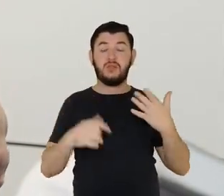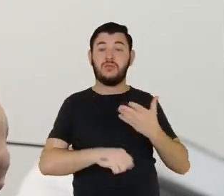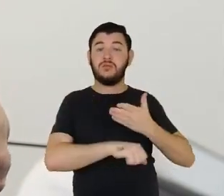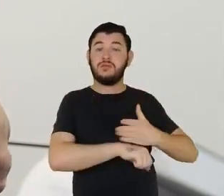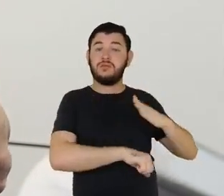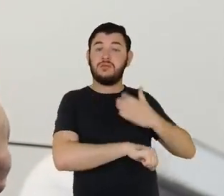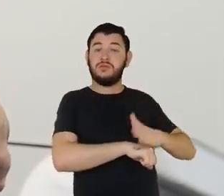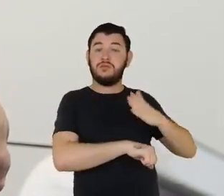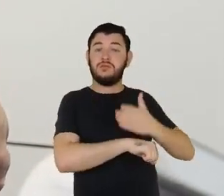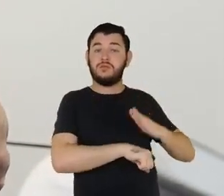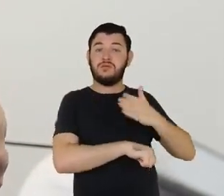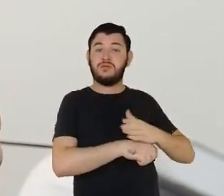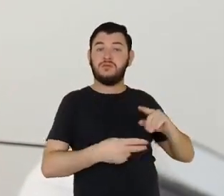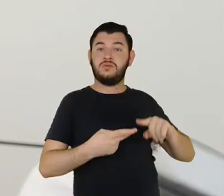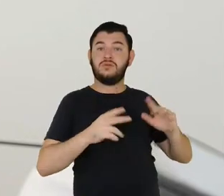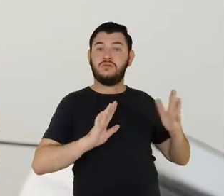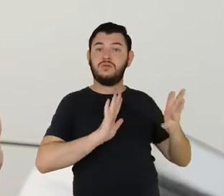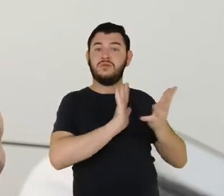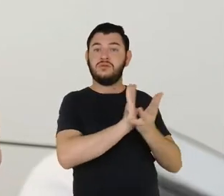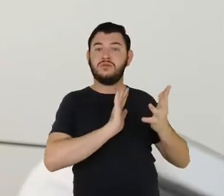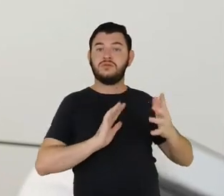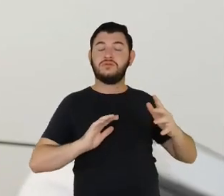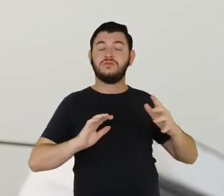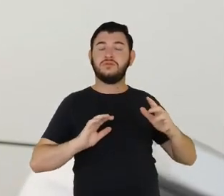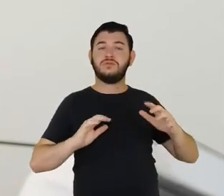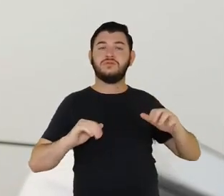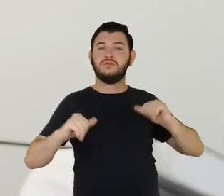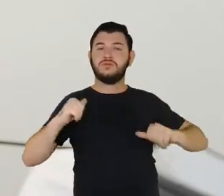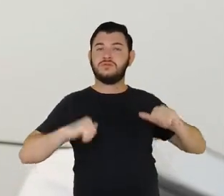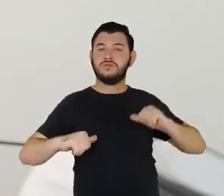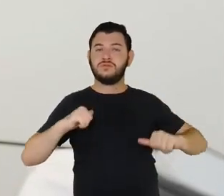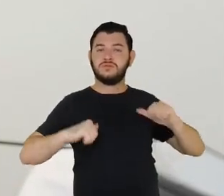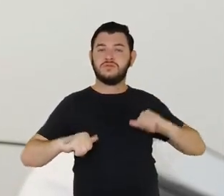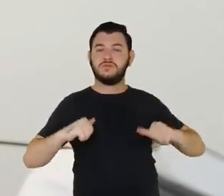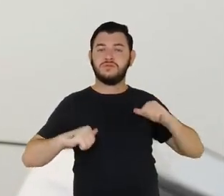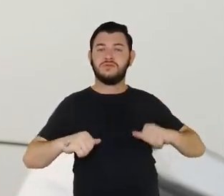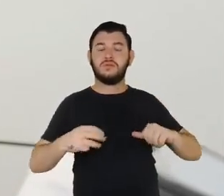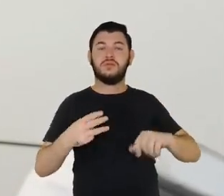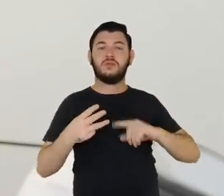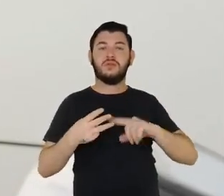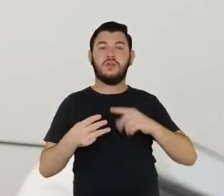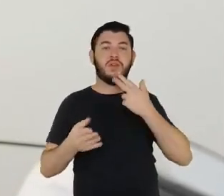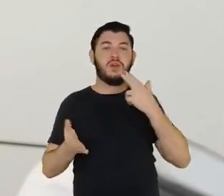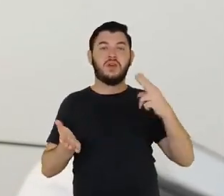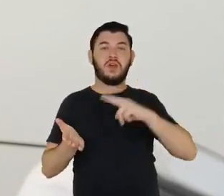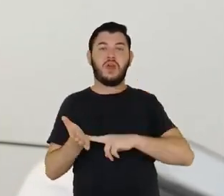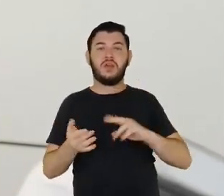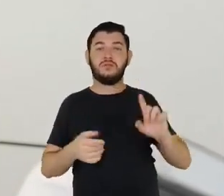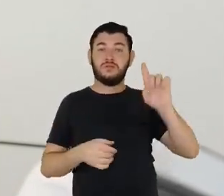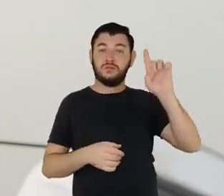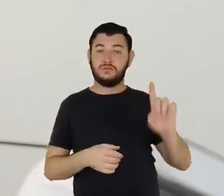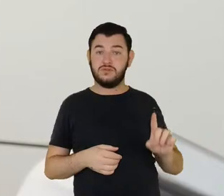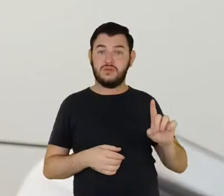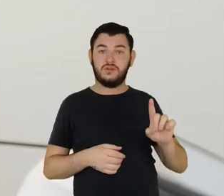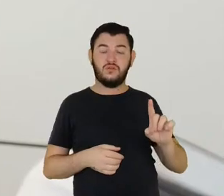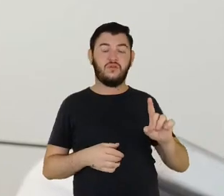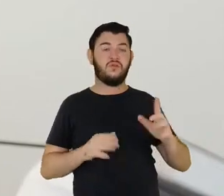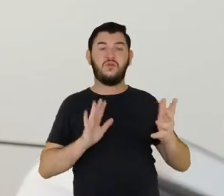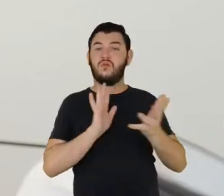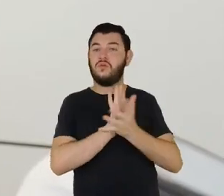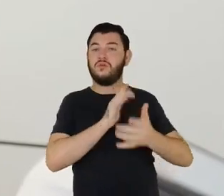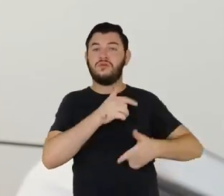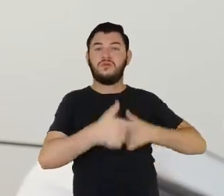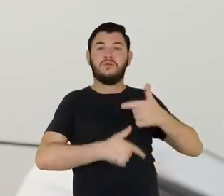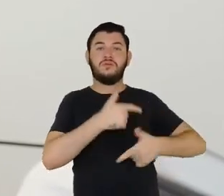uma carta de cada do diretor, do elenco inteiro, que o ator se compromete a, se